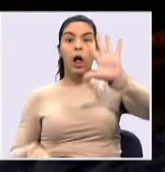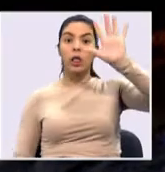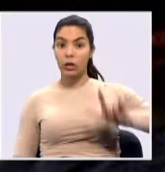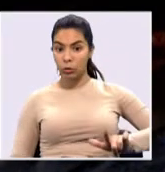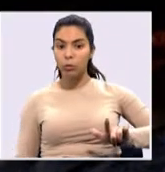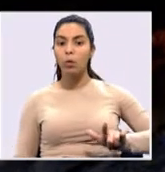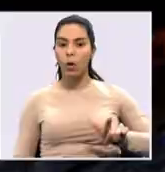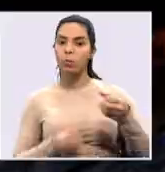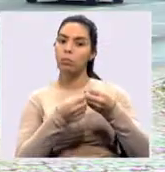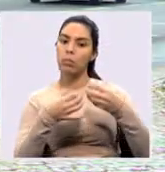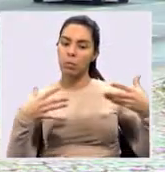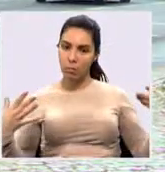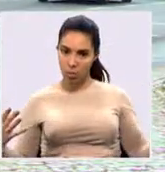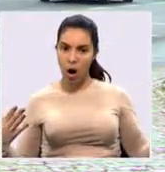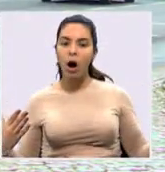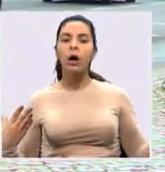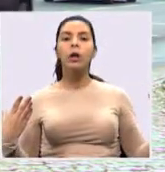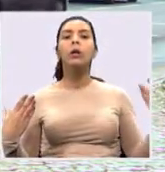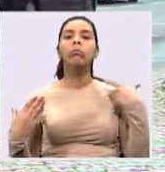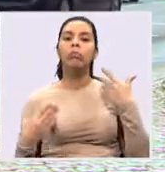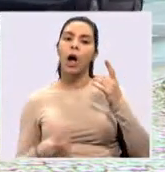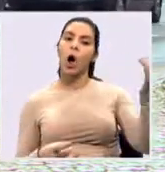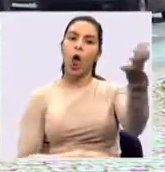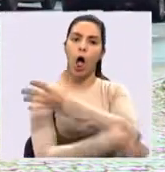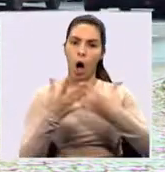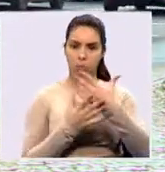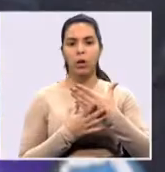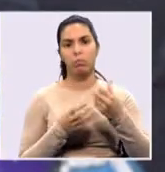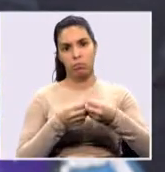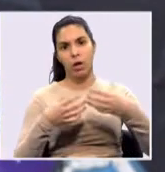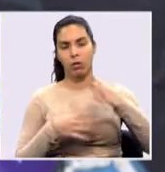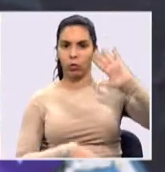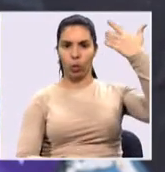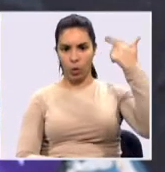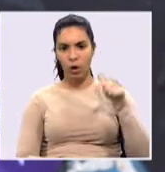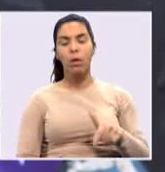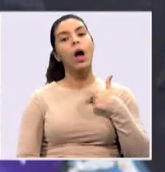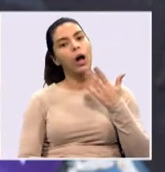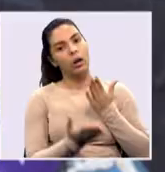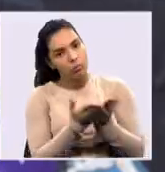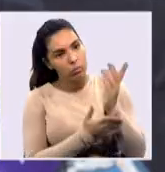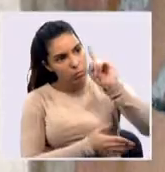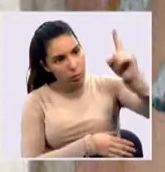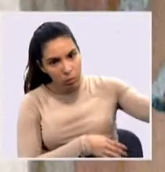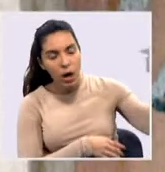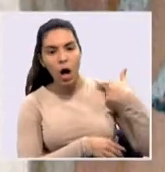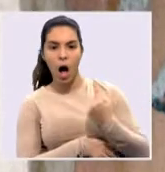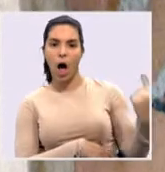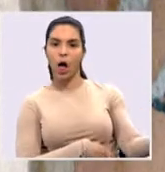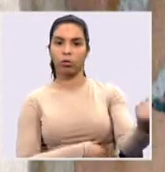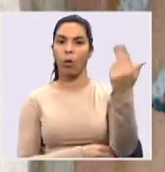caminhos e mentalidades. Lisboa é um dos maiores exemplos na promoção da arte urbana pela Europa. Agora, cabe aos